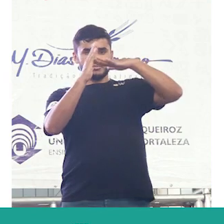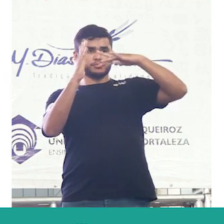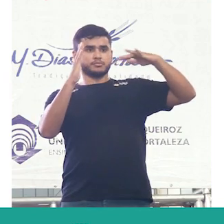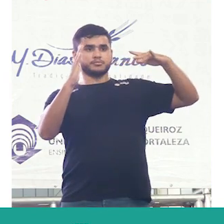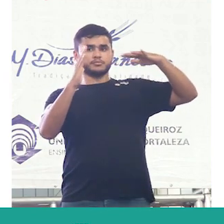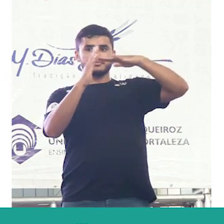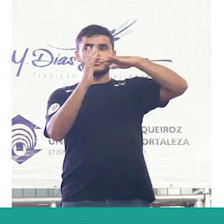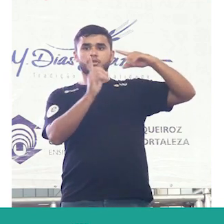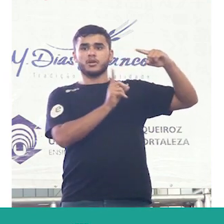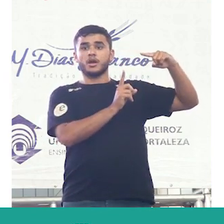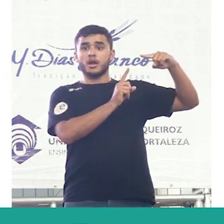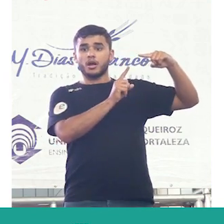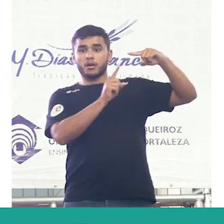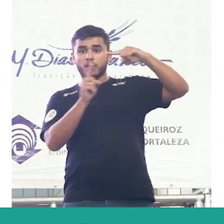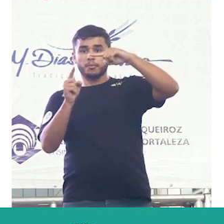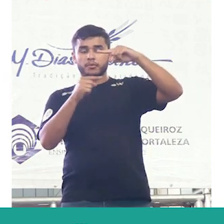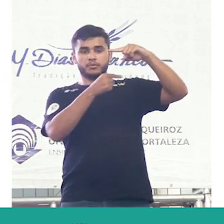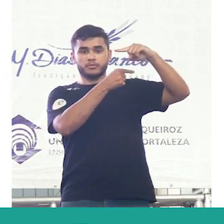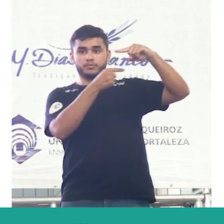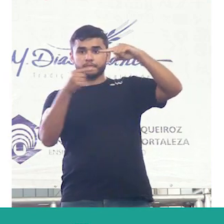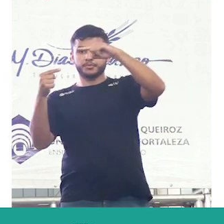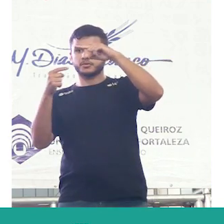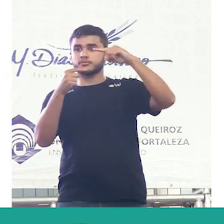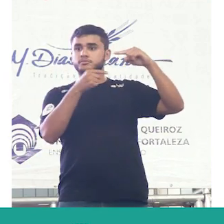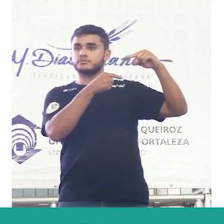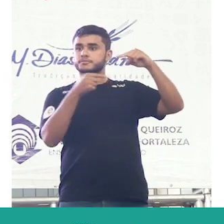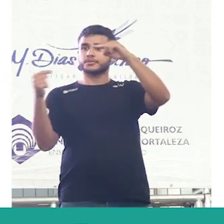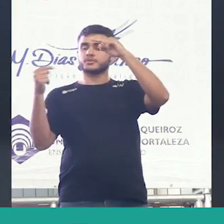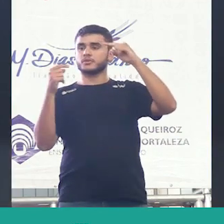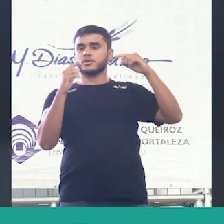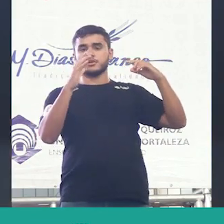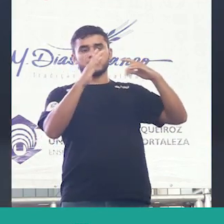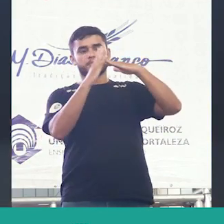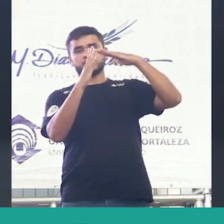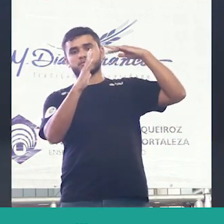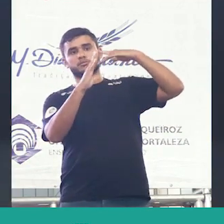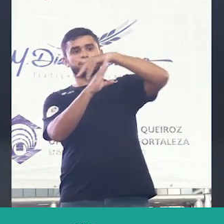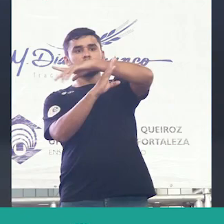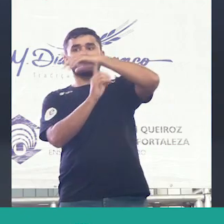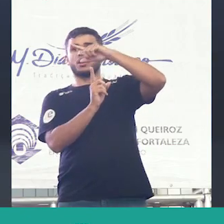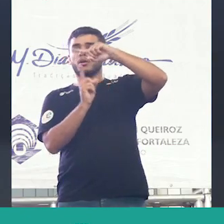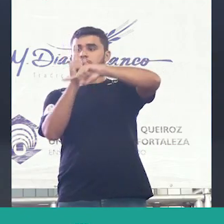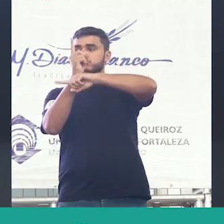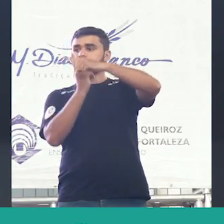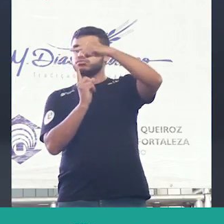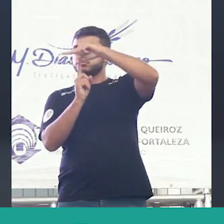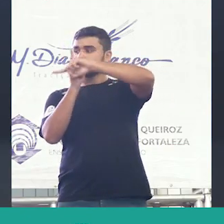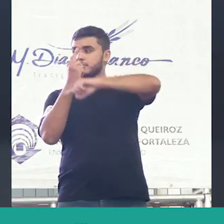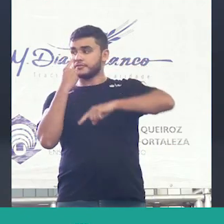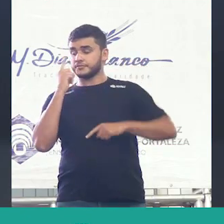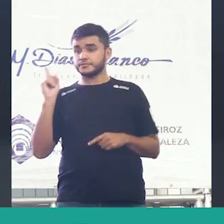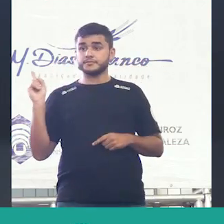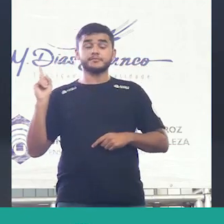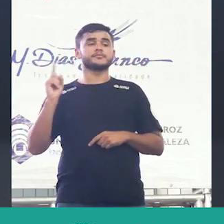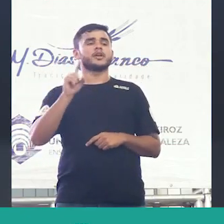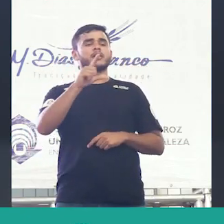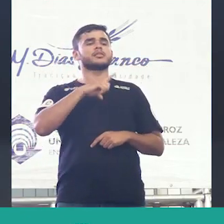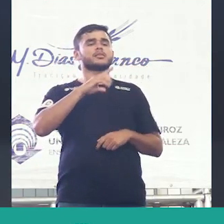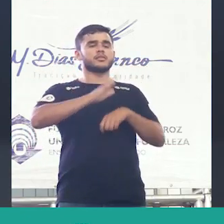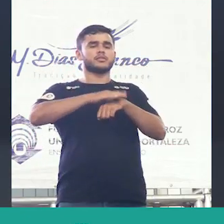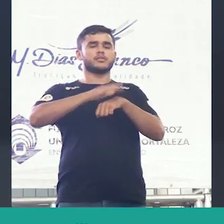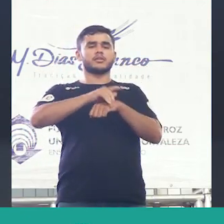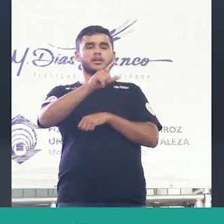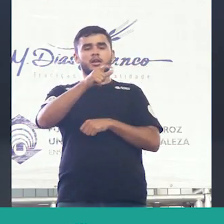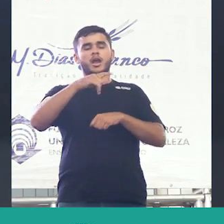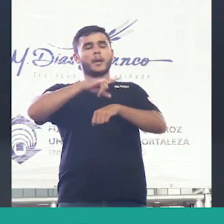inicial? Sai. O nome disso é meio translúcido. Todo mundo já deve ter visto naqueles boxes que